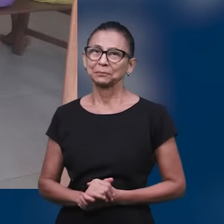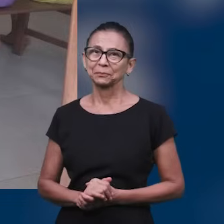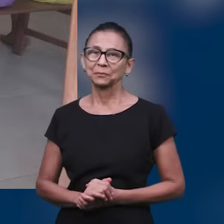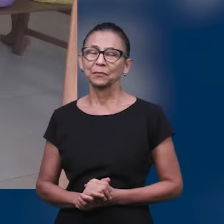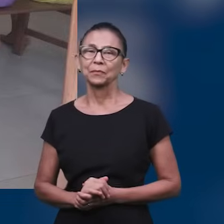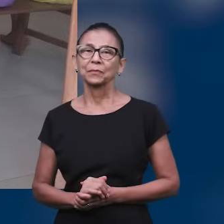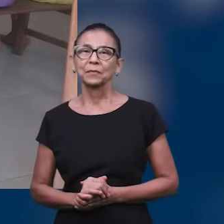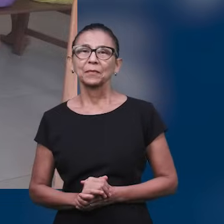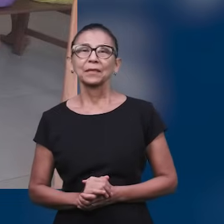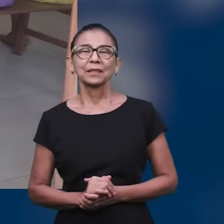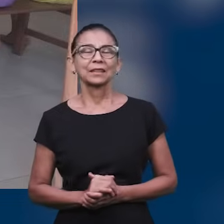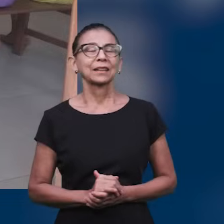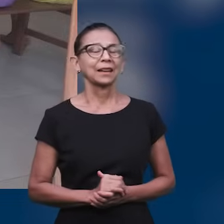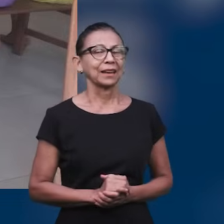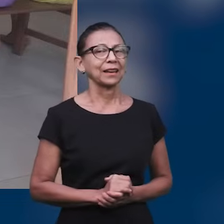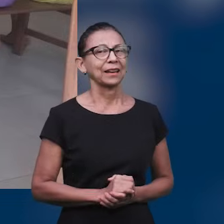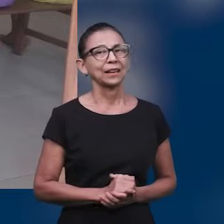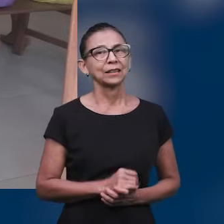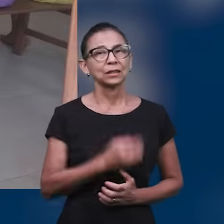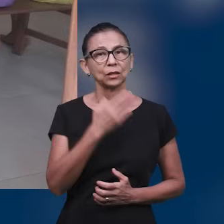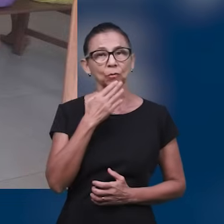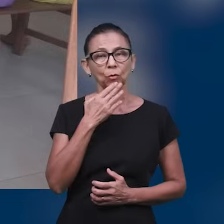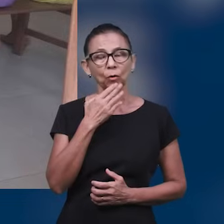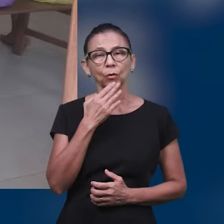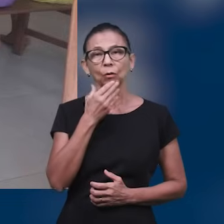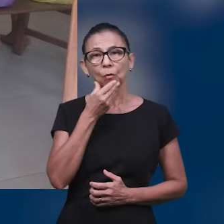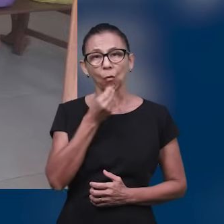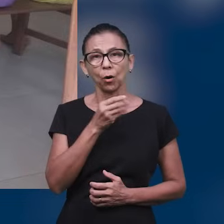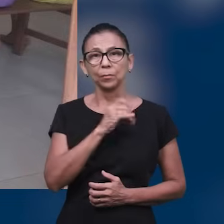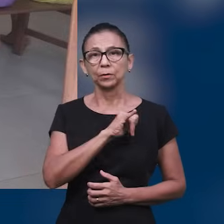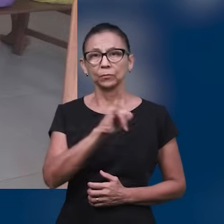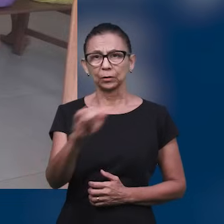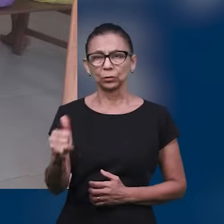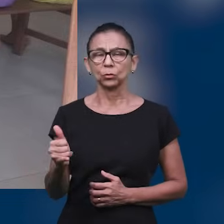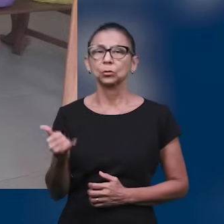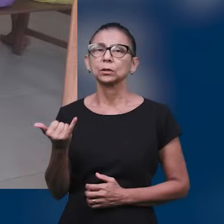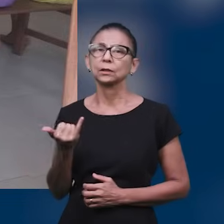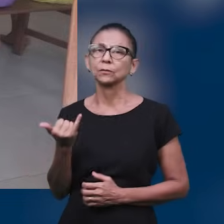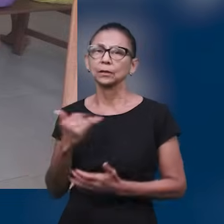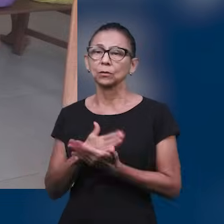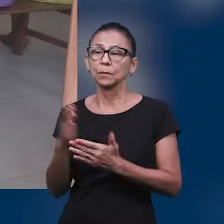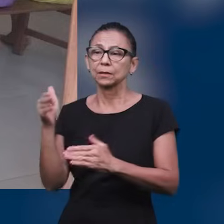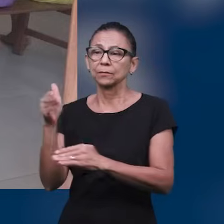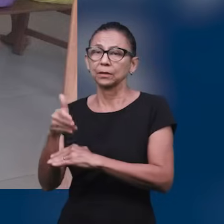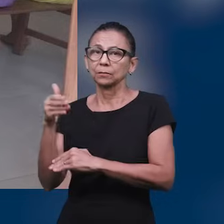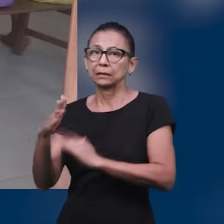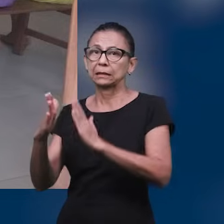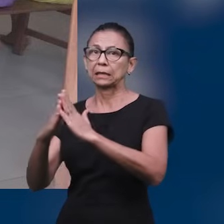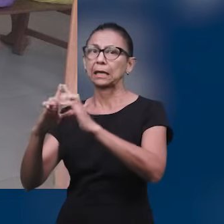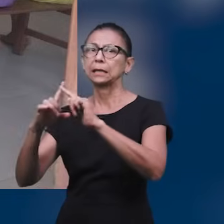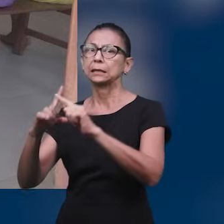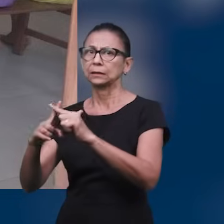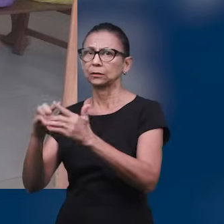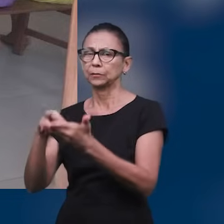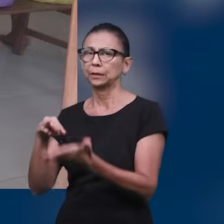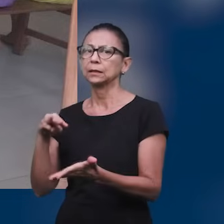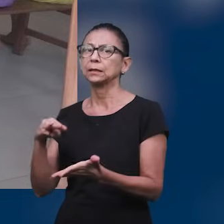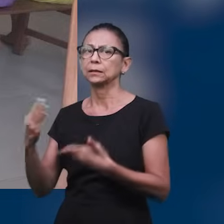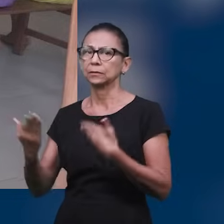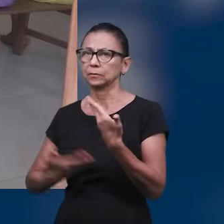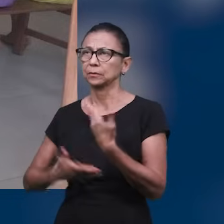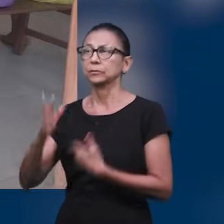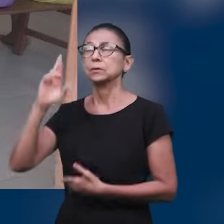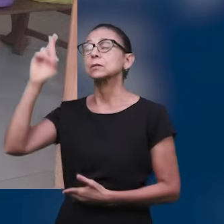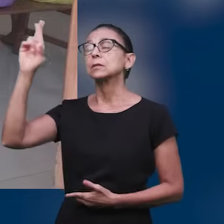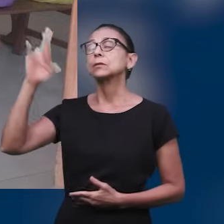disse que a partir de hoje vai vir à igreja continuamente e vai servir o Senhor nesta obra. E é a